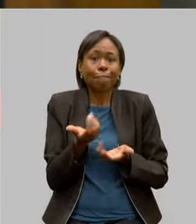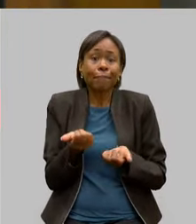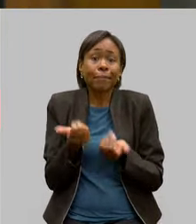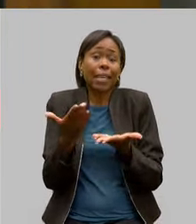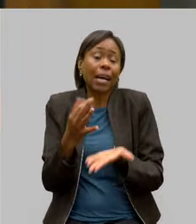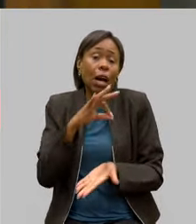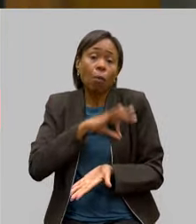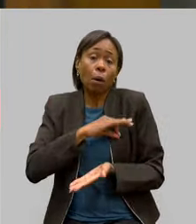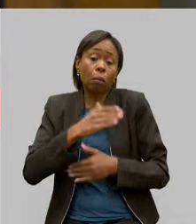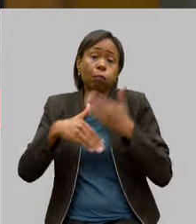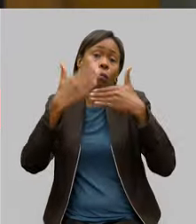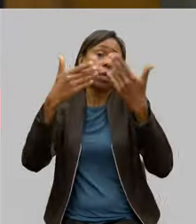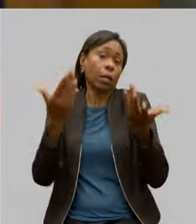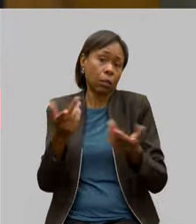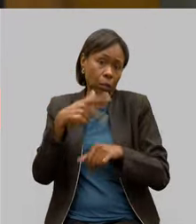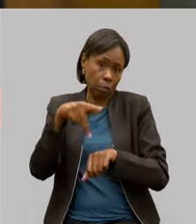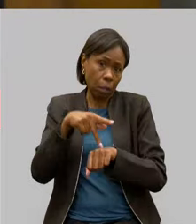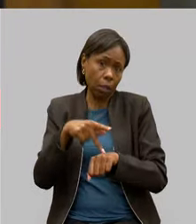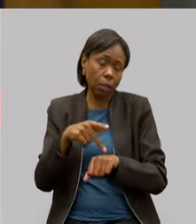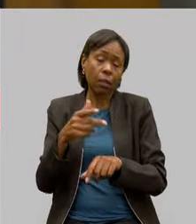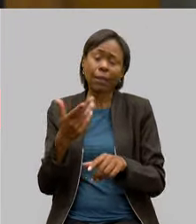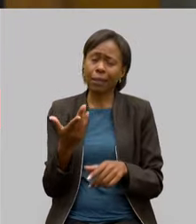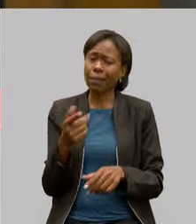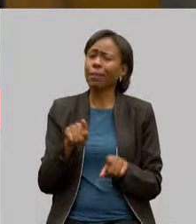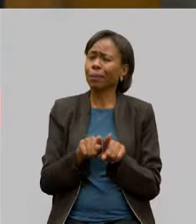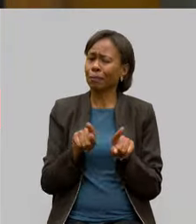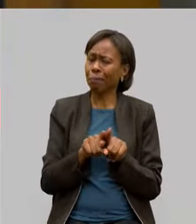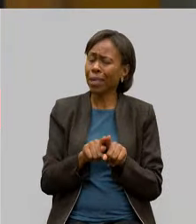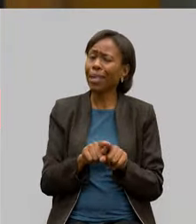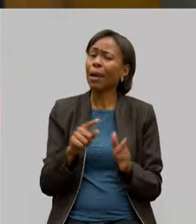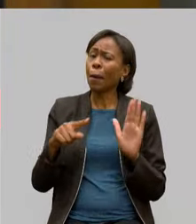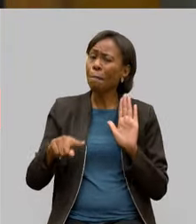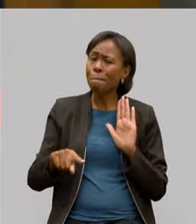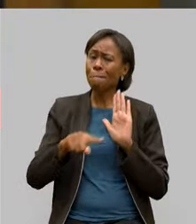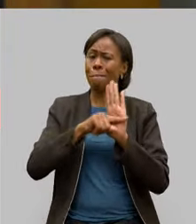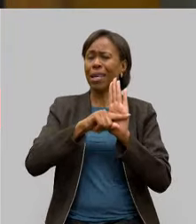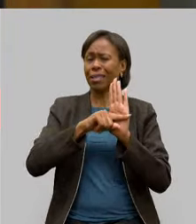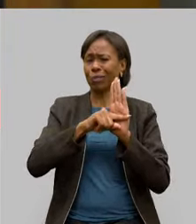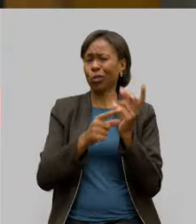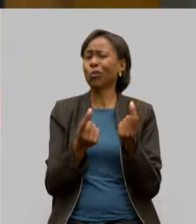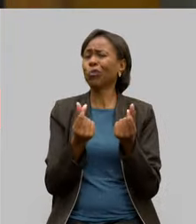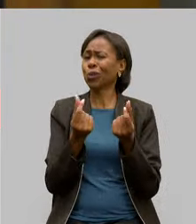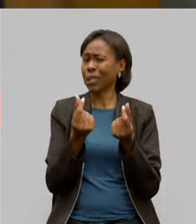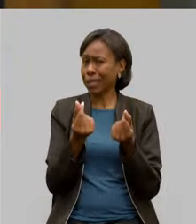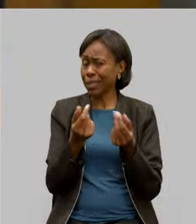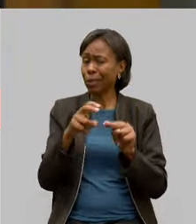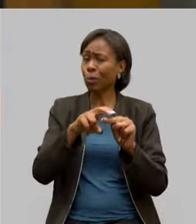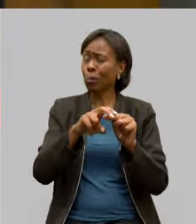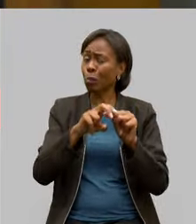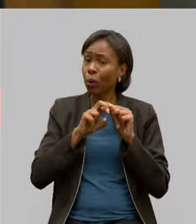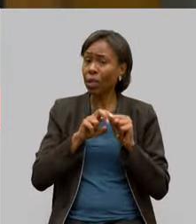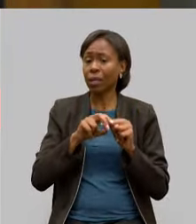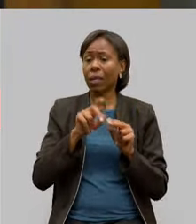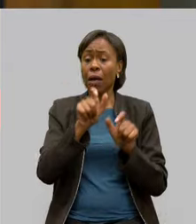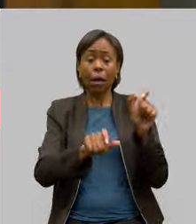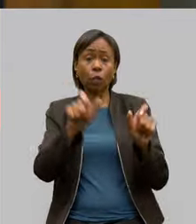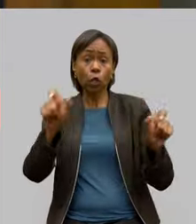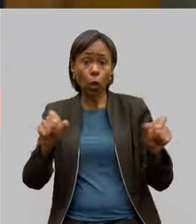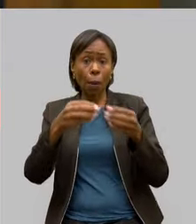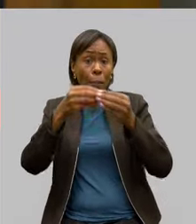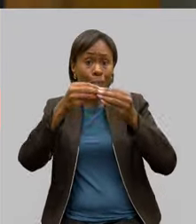no país e ainda por cima causa um déficit financeiro Grande porque as pessoas que são prejudicadas pelo uso